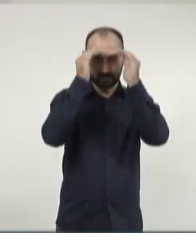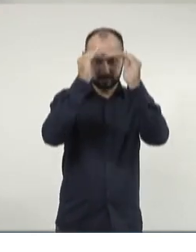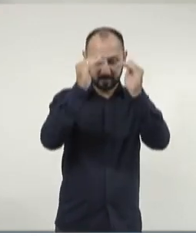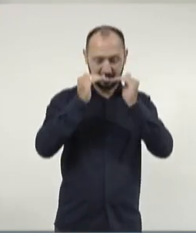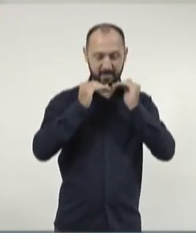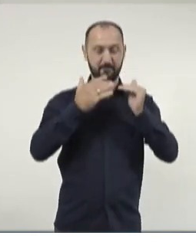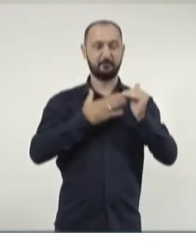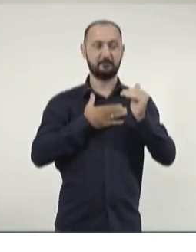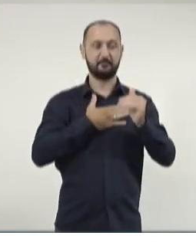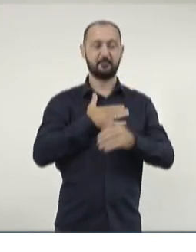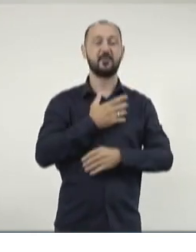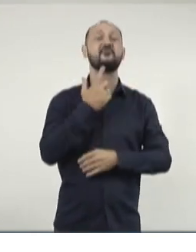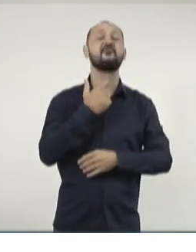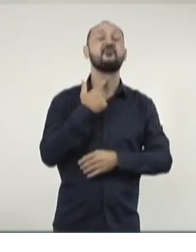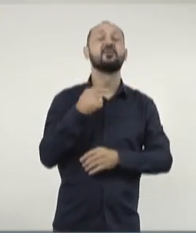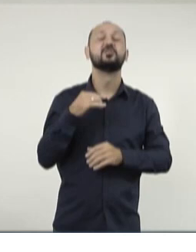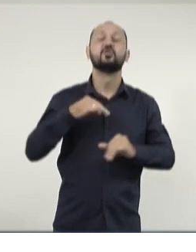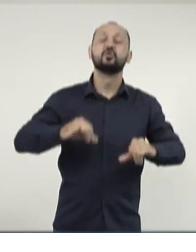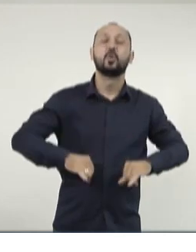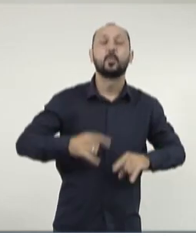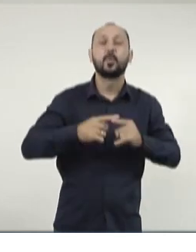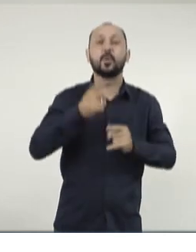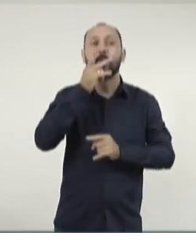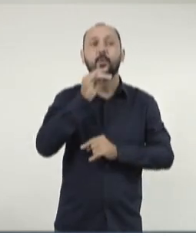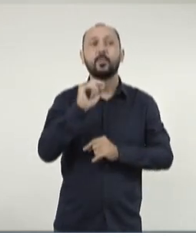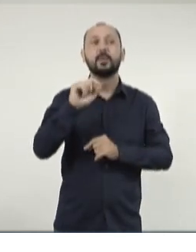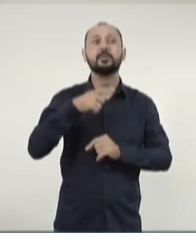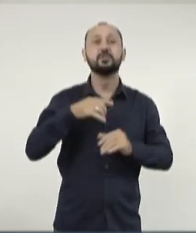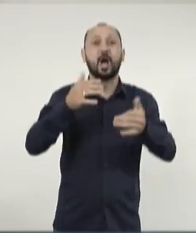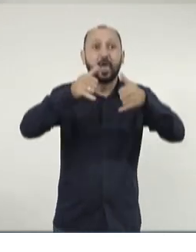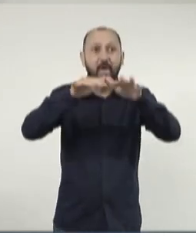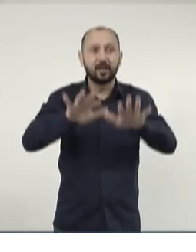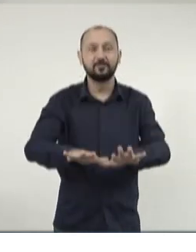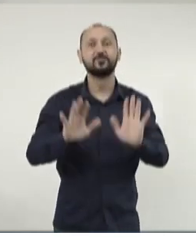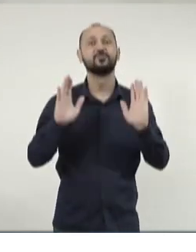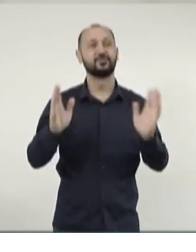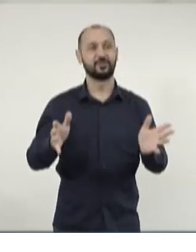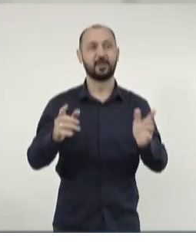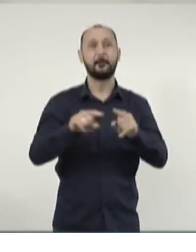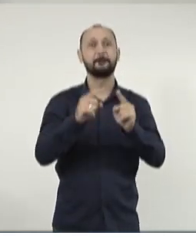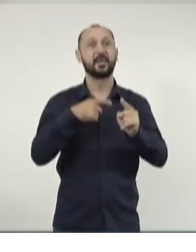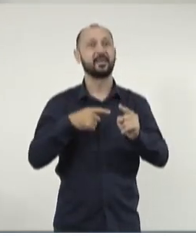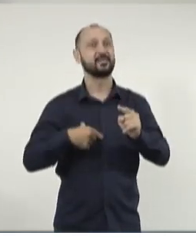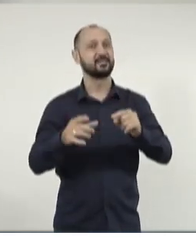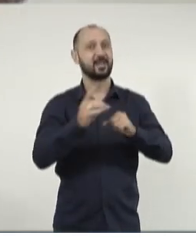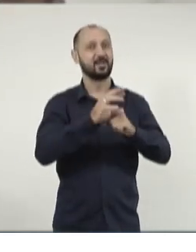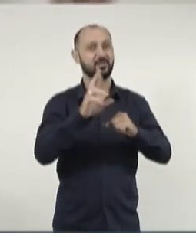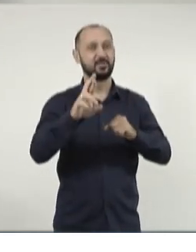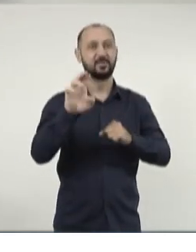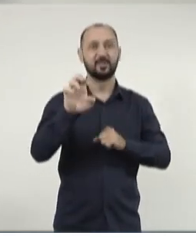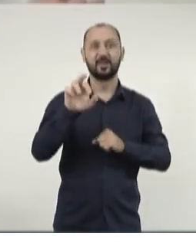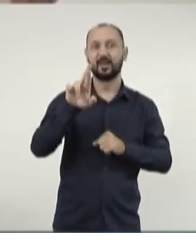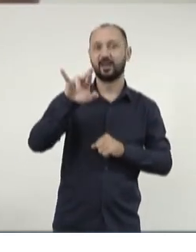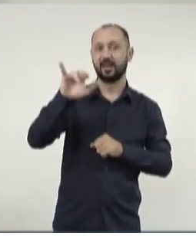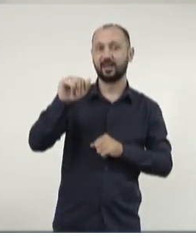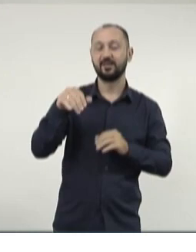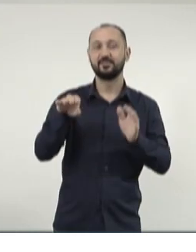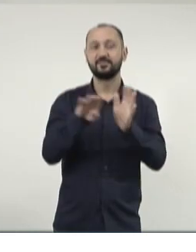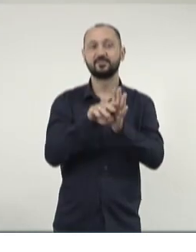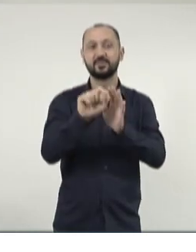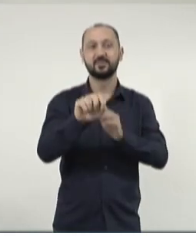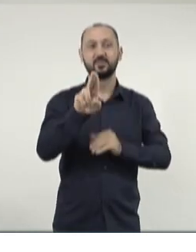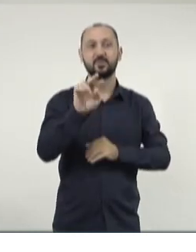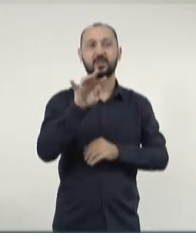vontade. A gente estava sofrendo porque o nosso pai estava ali. Mas a doutora Érica, quando eu cheguei